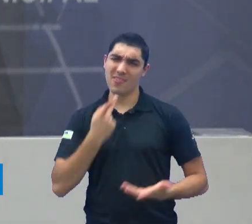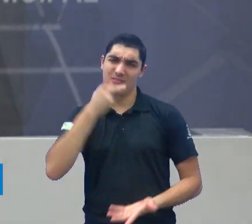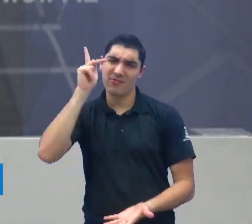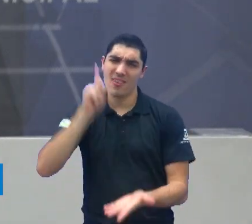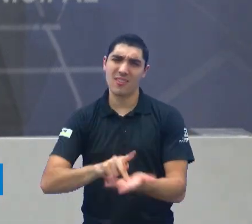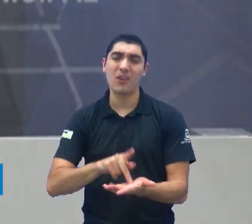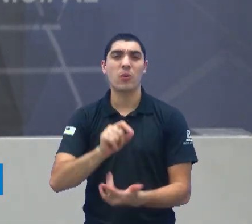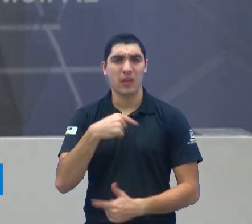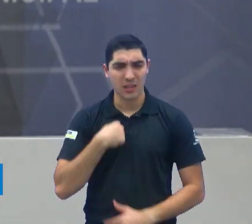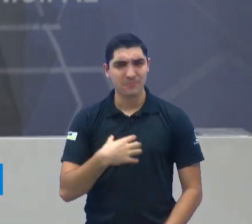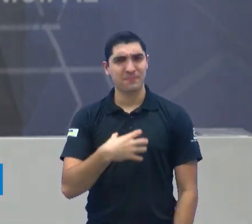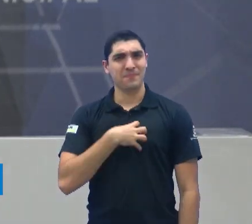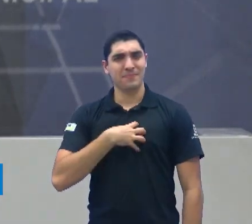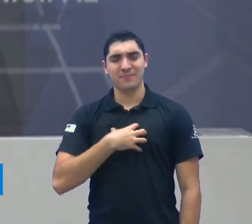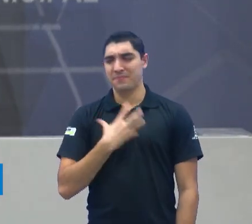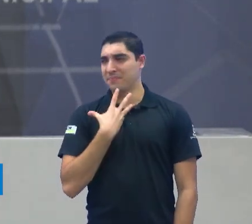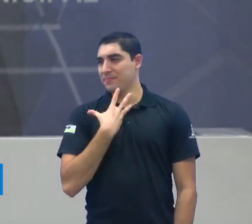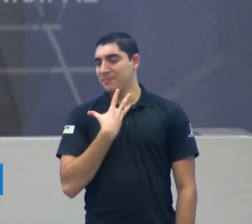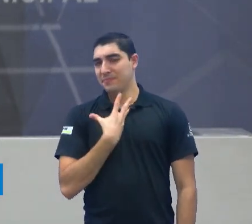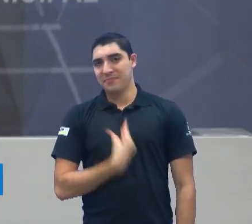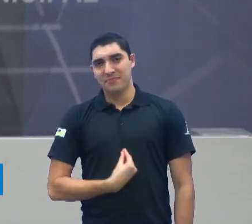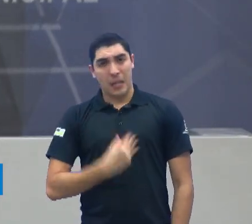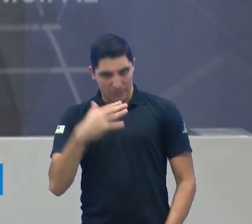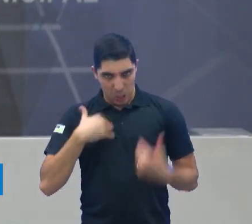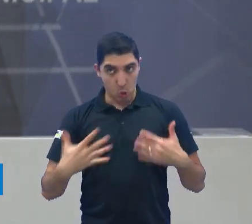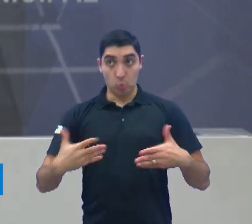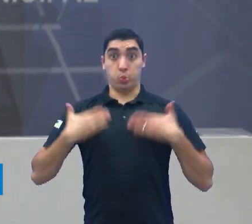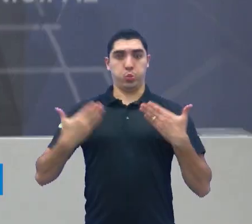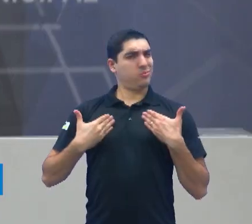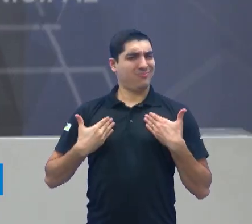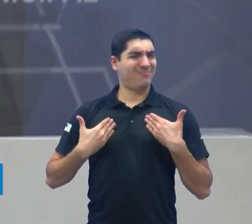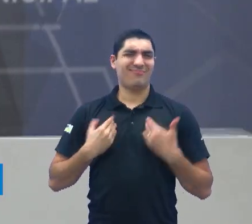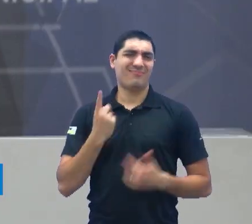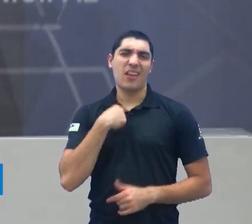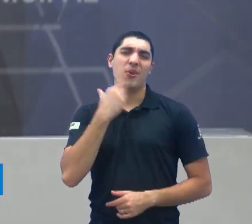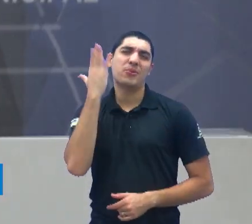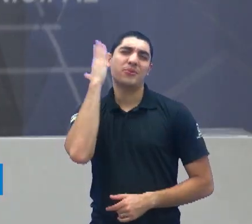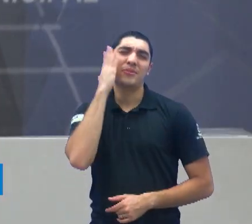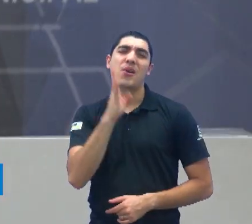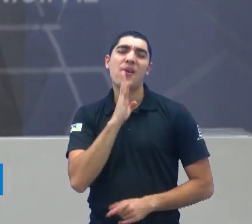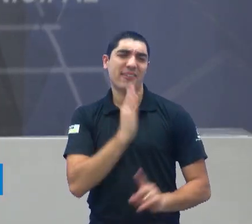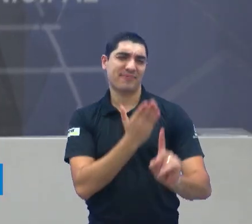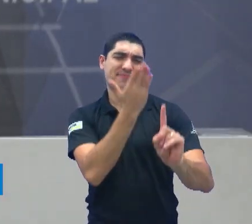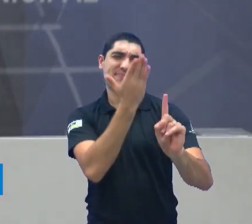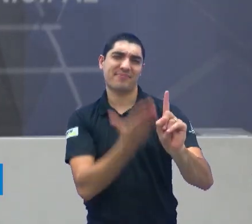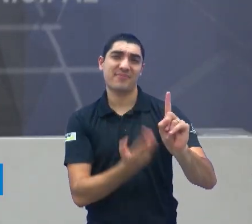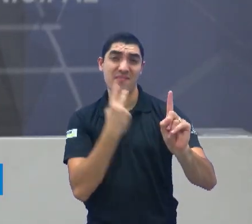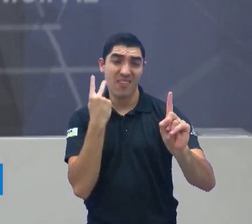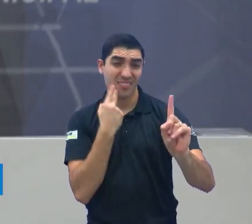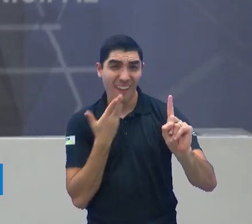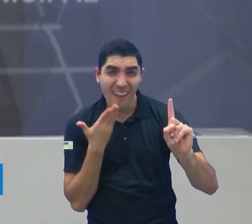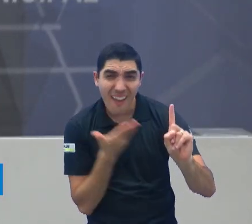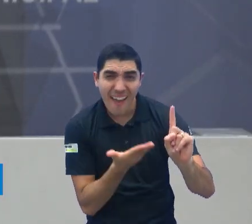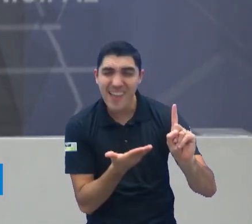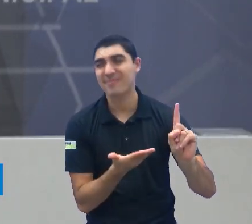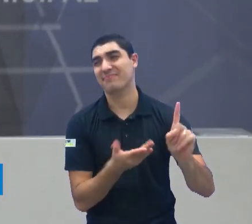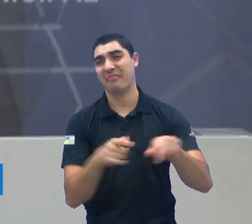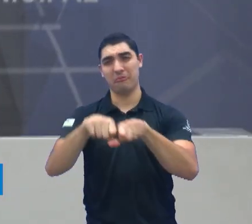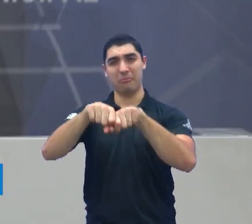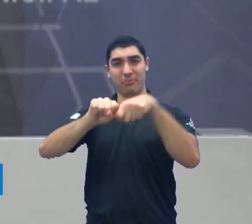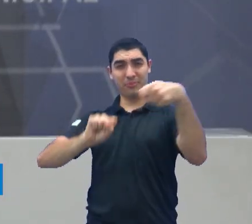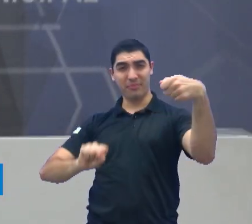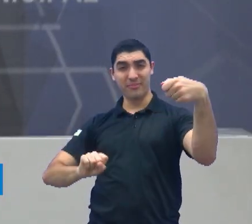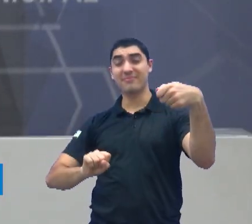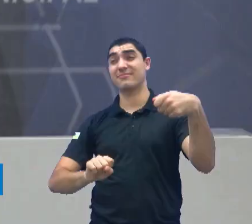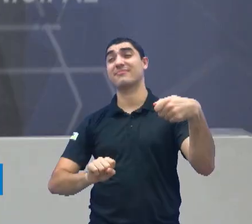fiquei sim indignada, mas não surpresa. Ver um vereador dessa cidade rasgando, esse vereador dessa cidade rasgando uma cartilha de